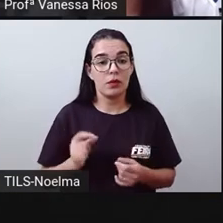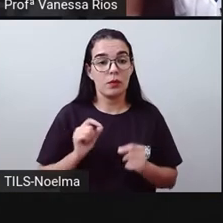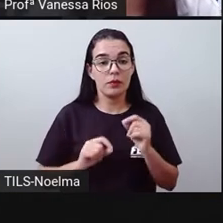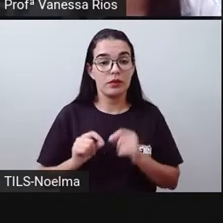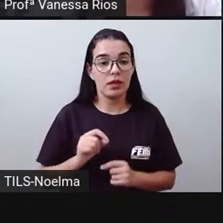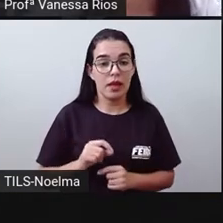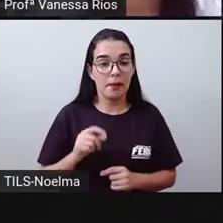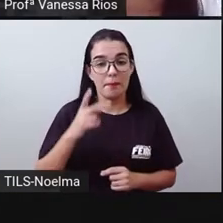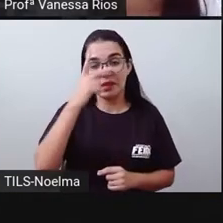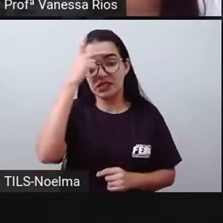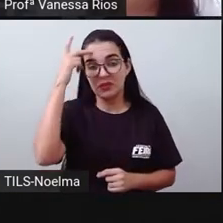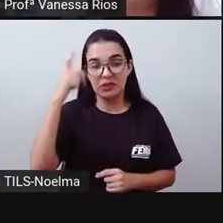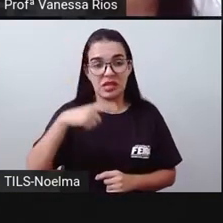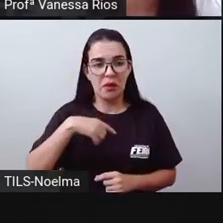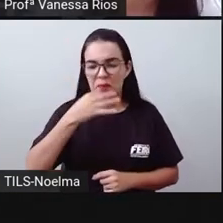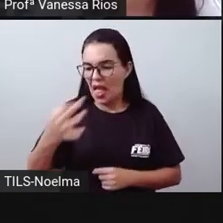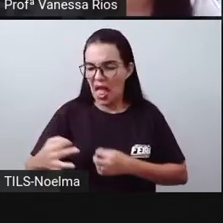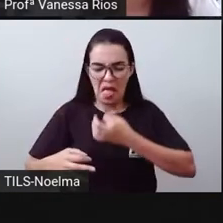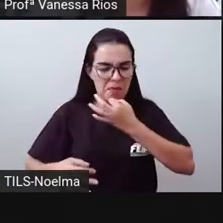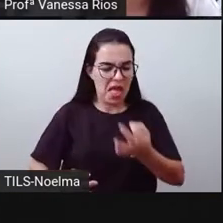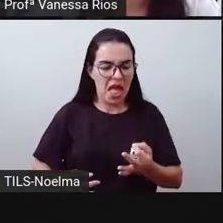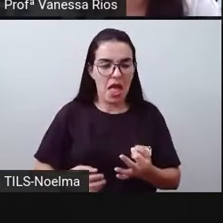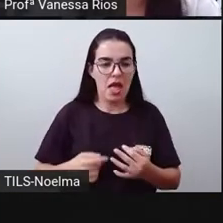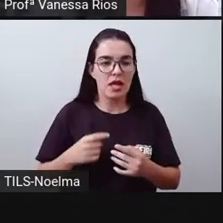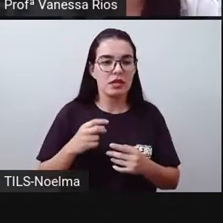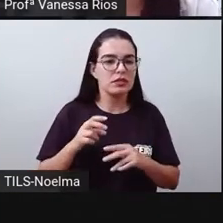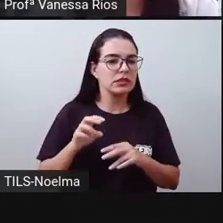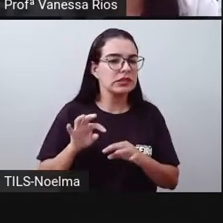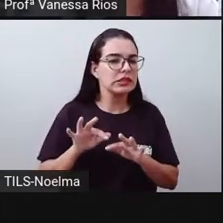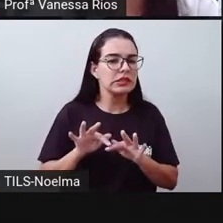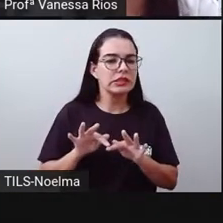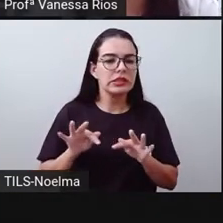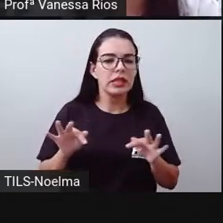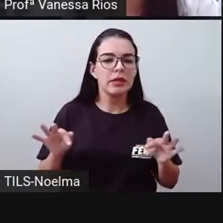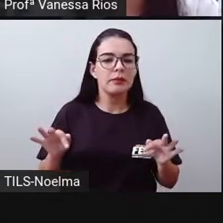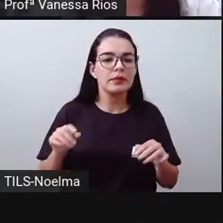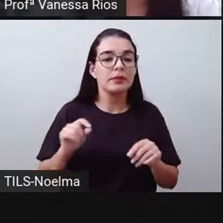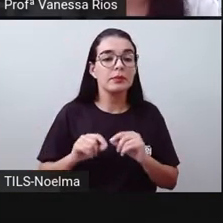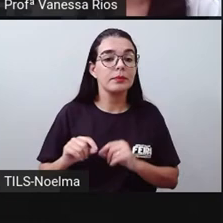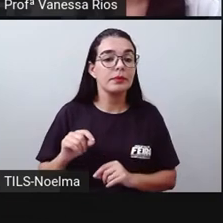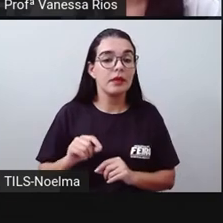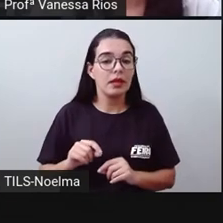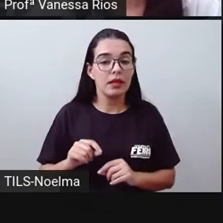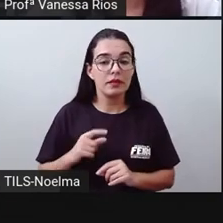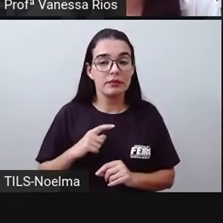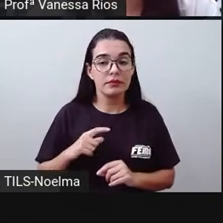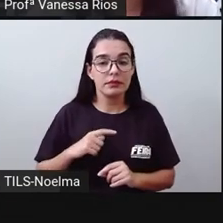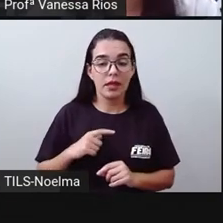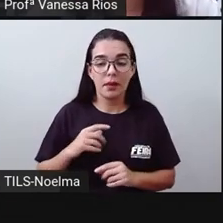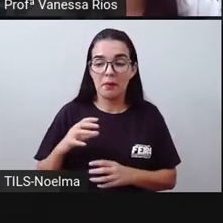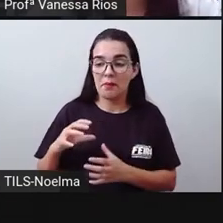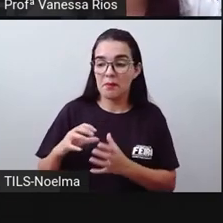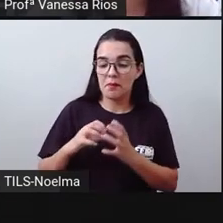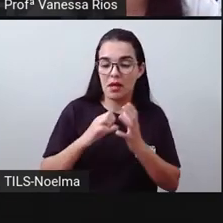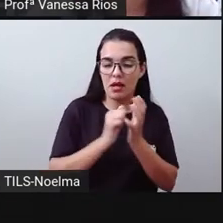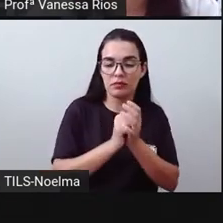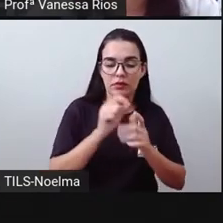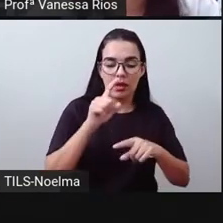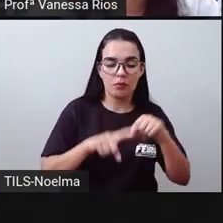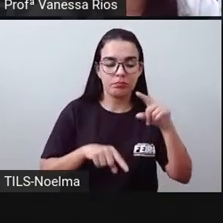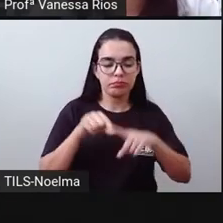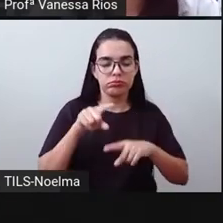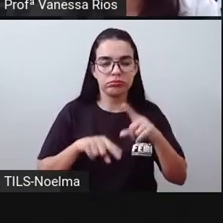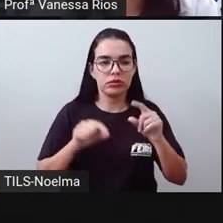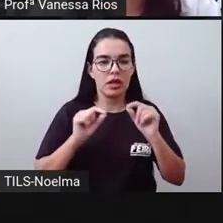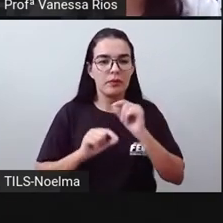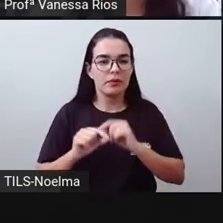ser criticadas simplesmente por não terem se apegado àquilo que é o produto de consumo